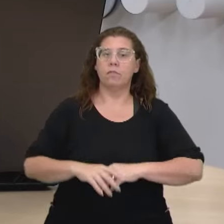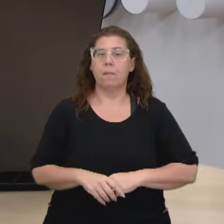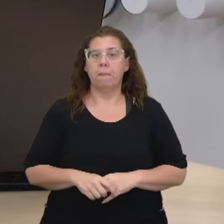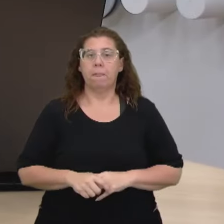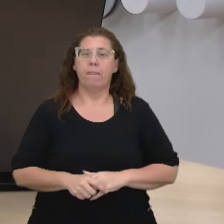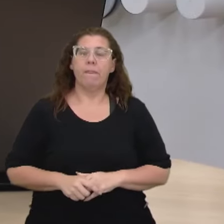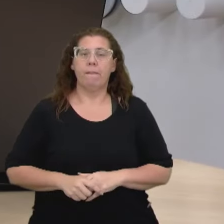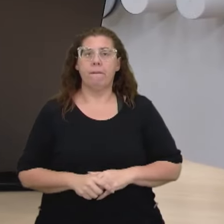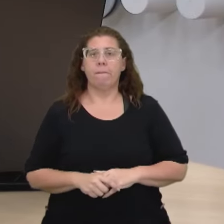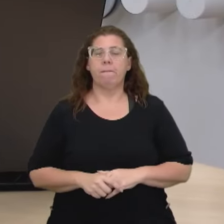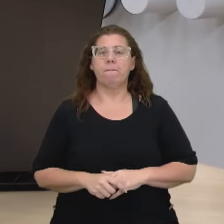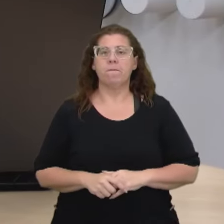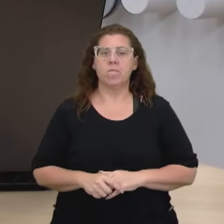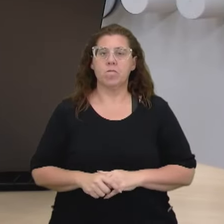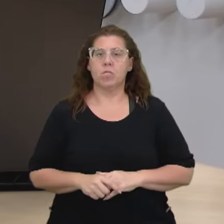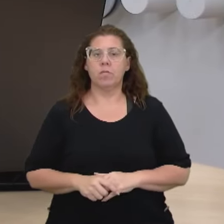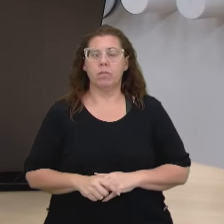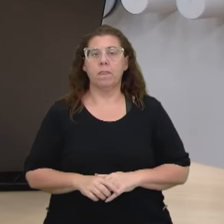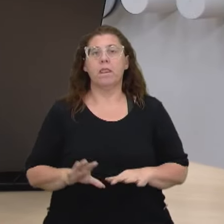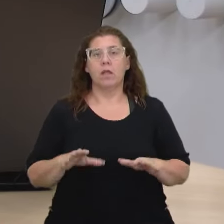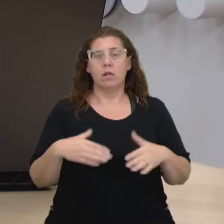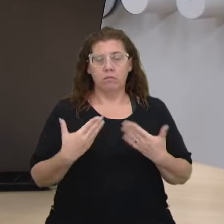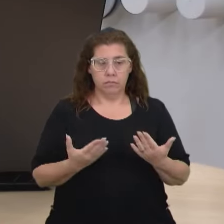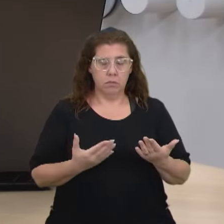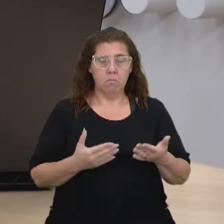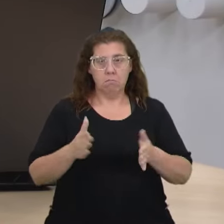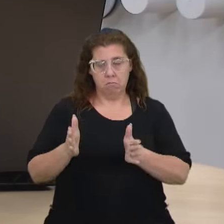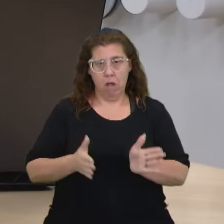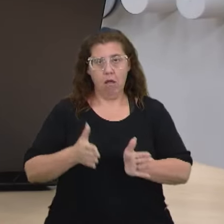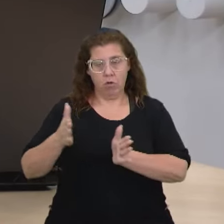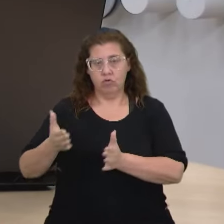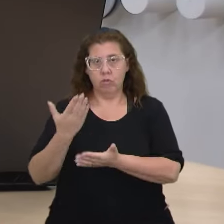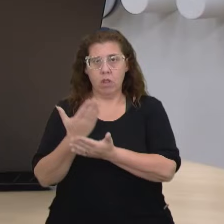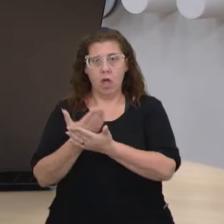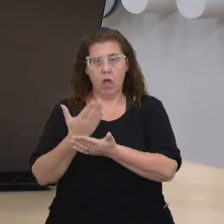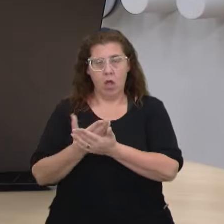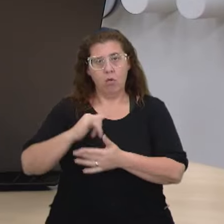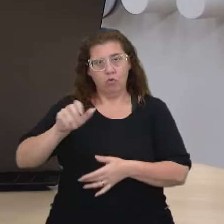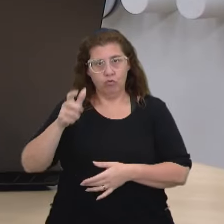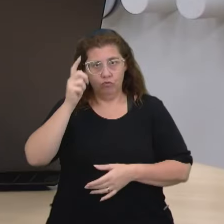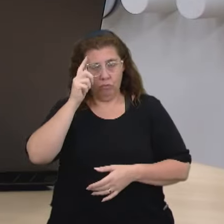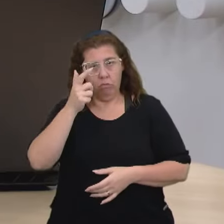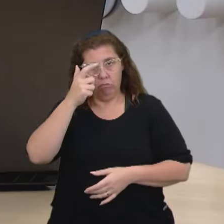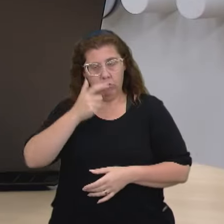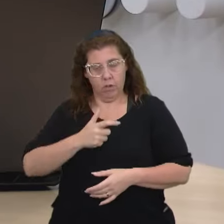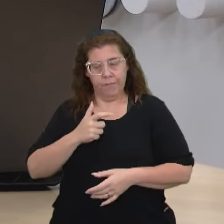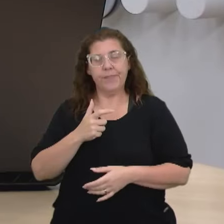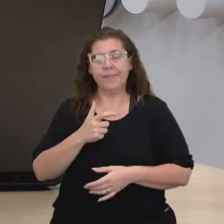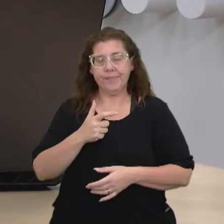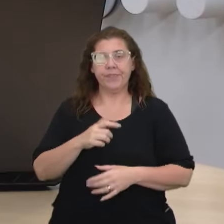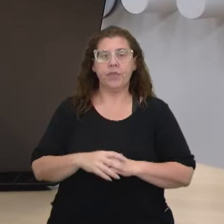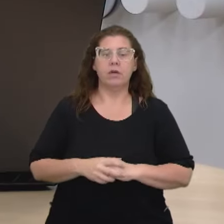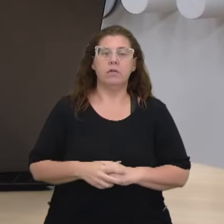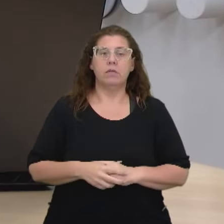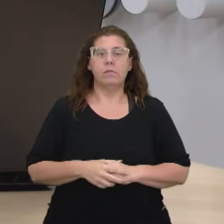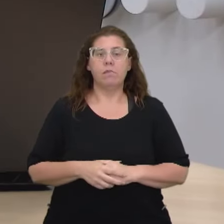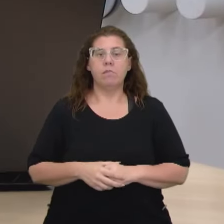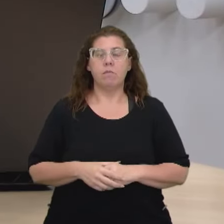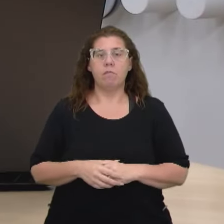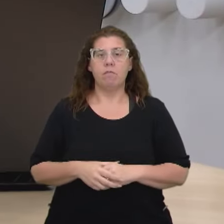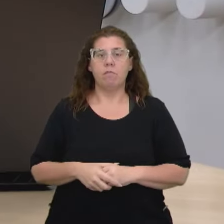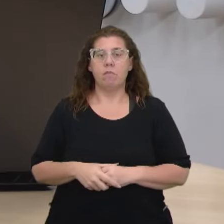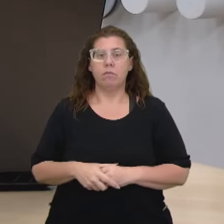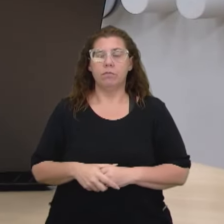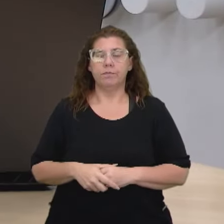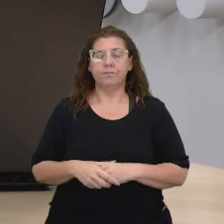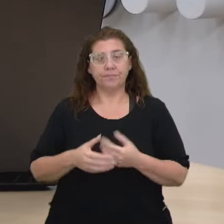na nossa aula para a gente ir para o nosso momento Libras, em que a Jana, nossa intérprete, vai, por gentileza,